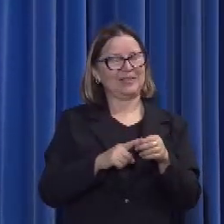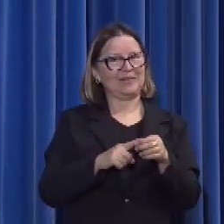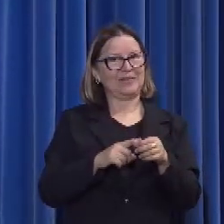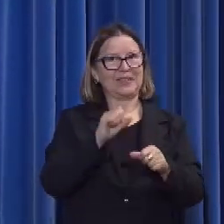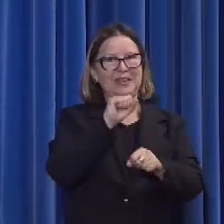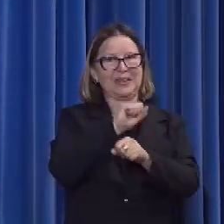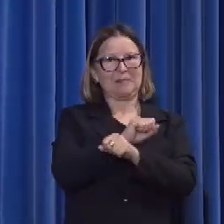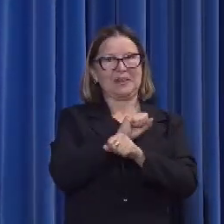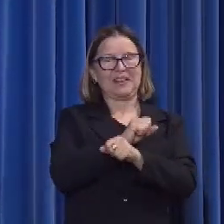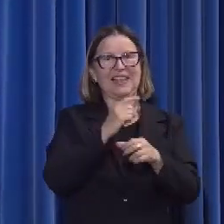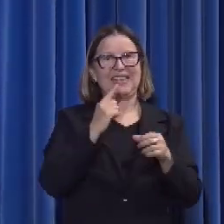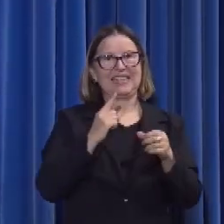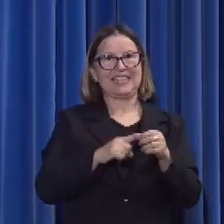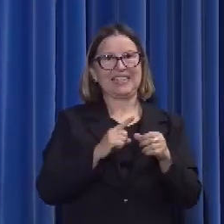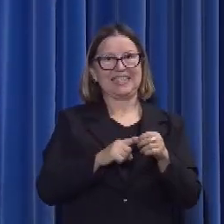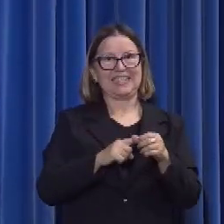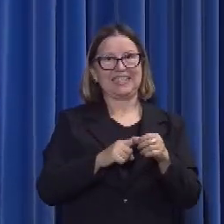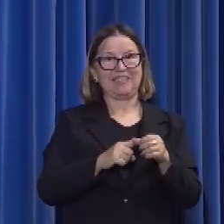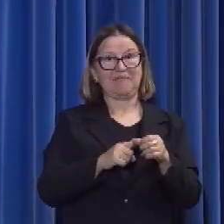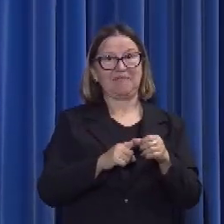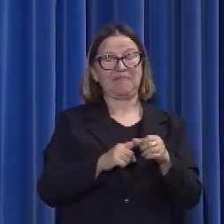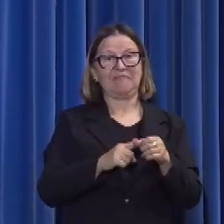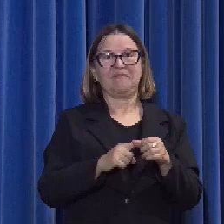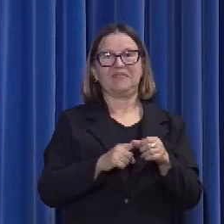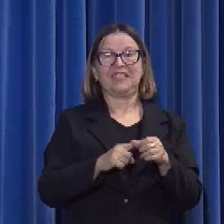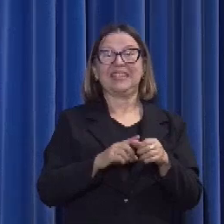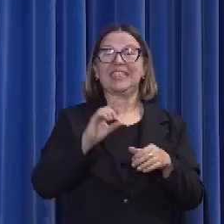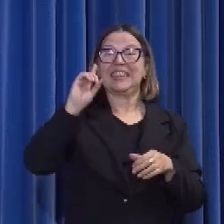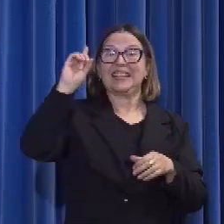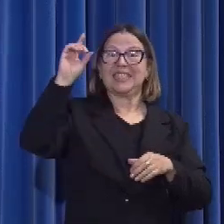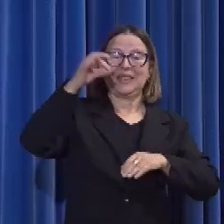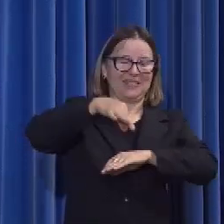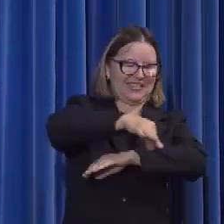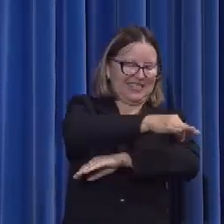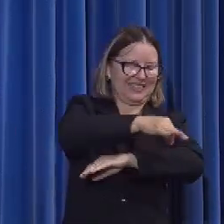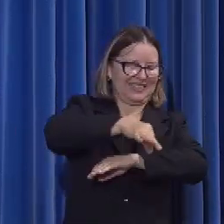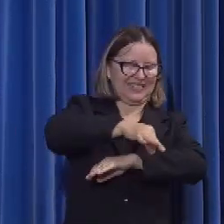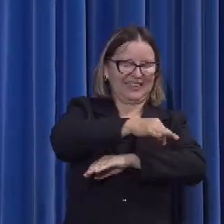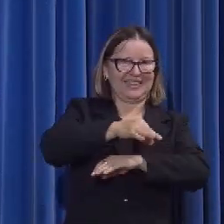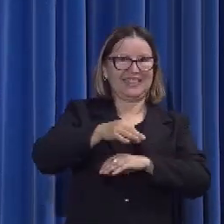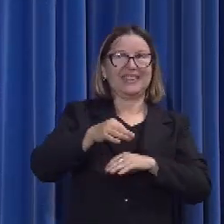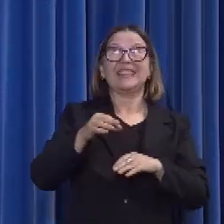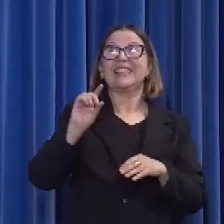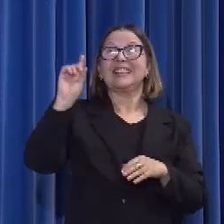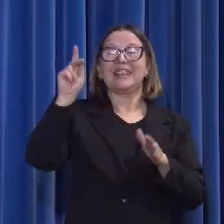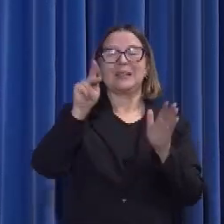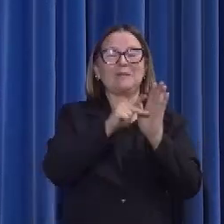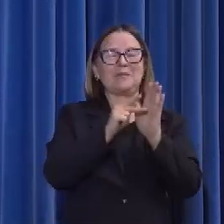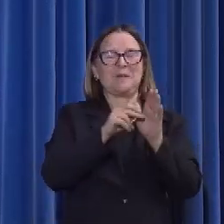Aguardava a cidade que tem fundamentos, na qual Deus é o arquiteto e o edificador.